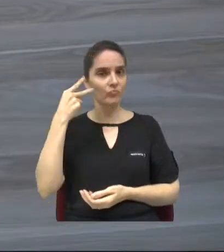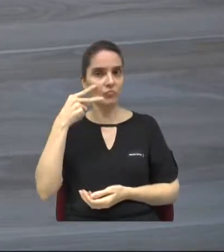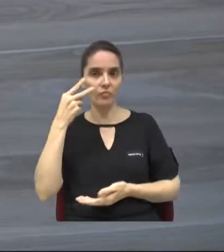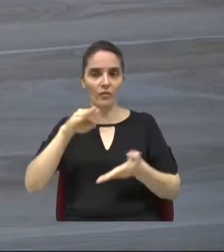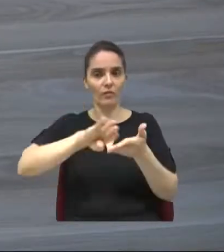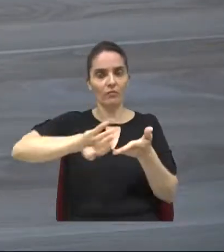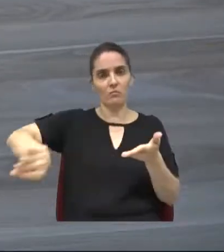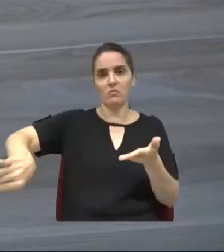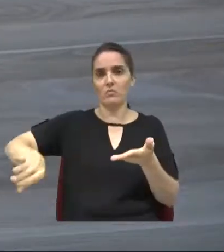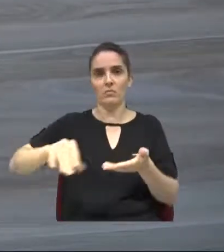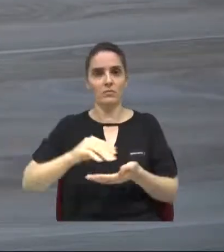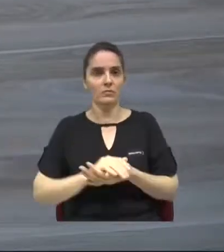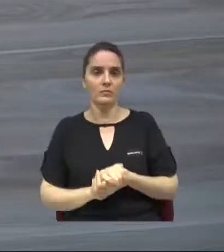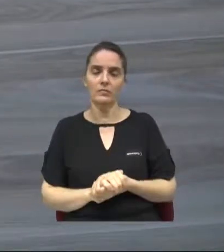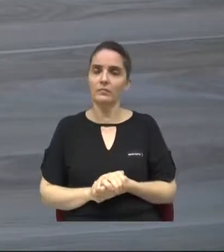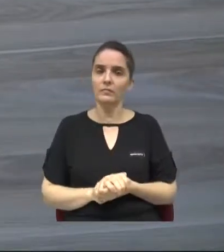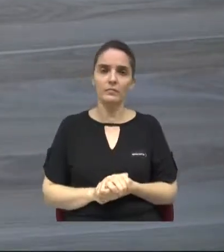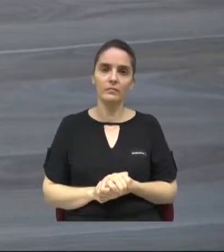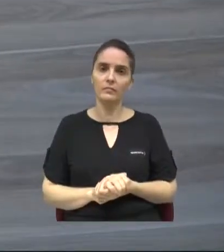que sejamos